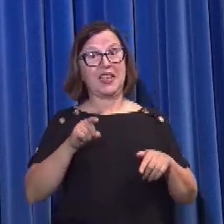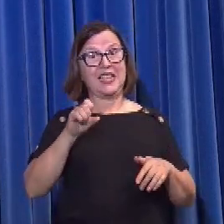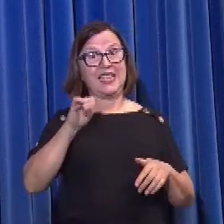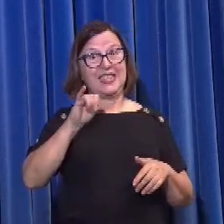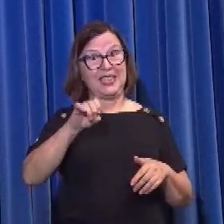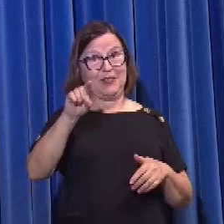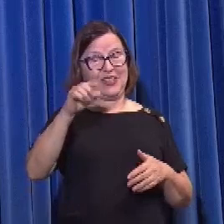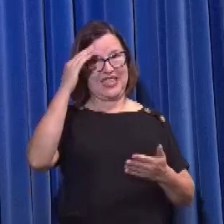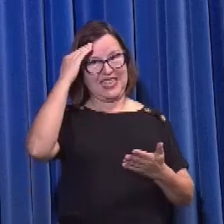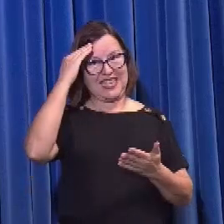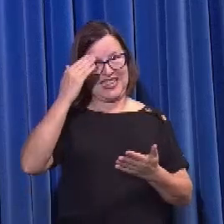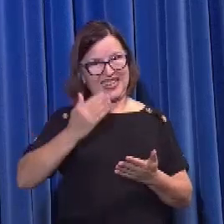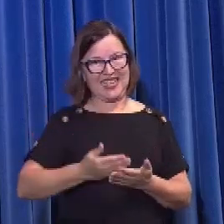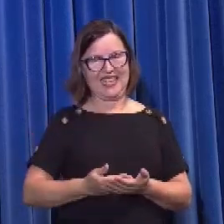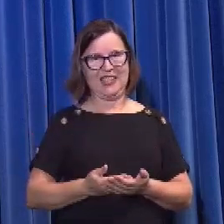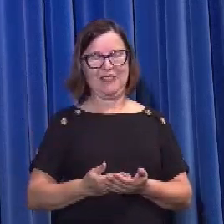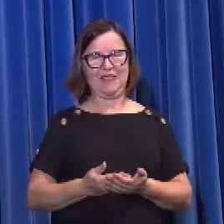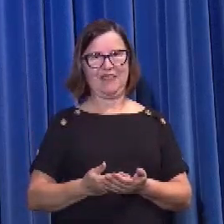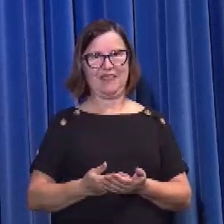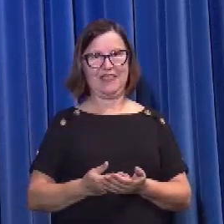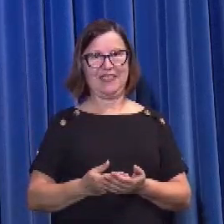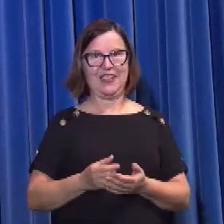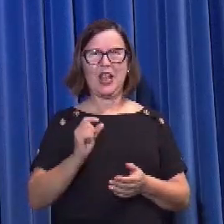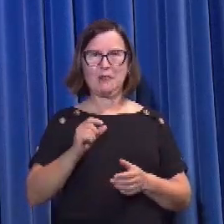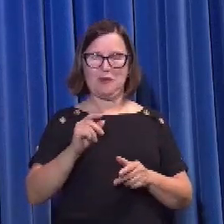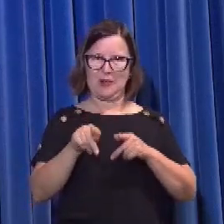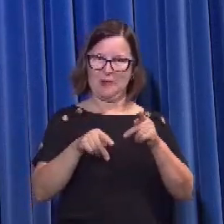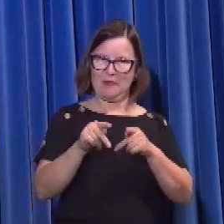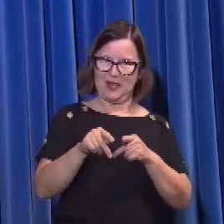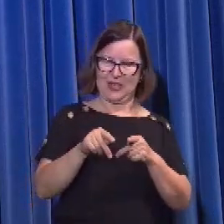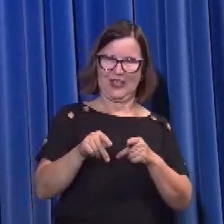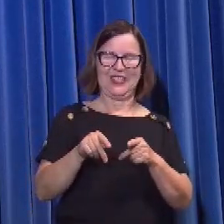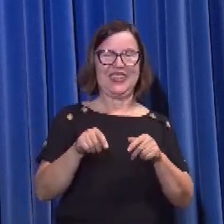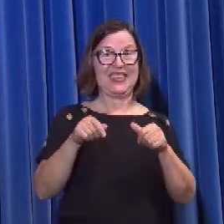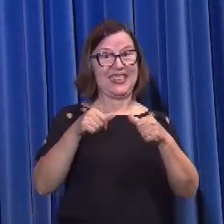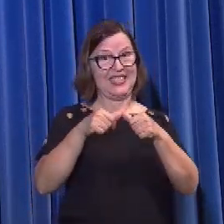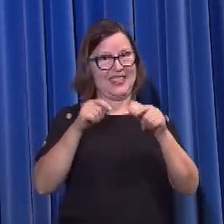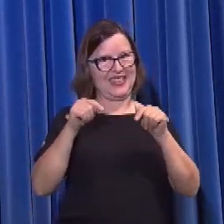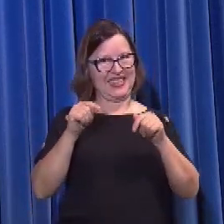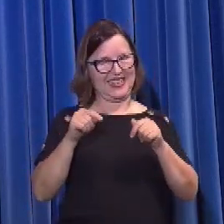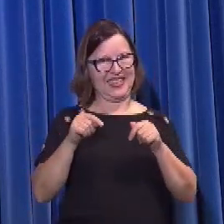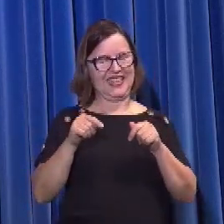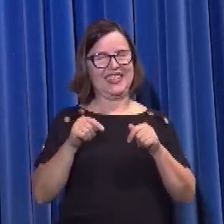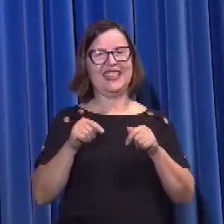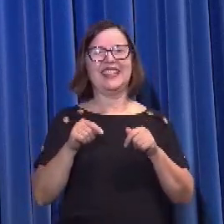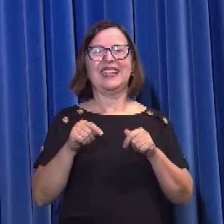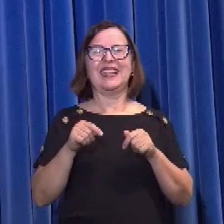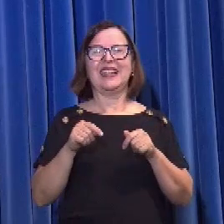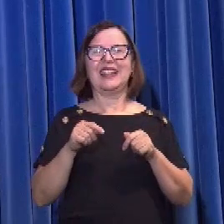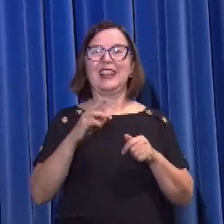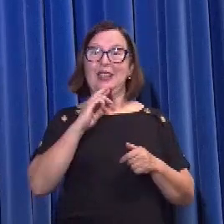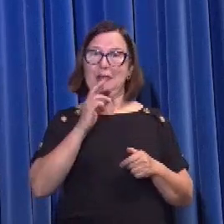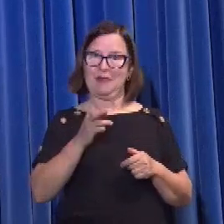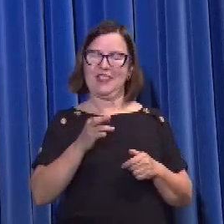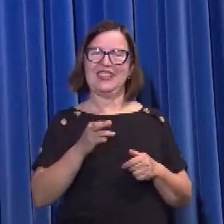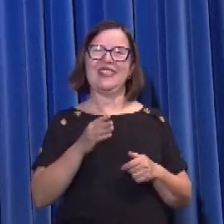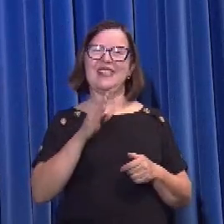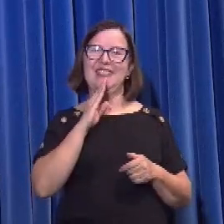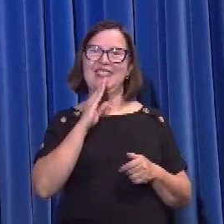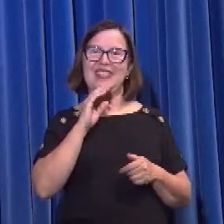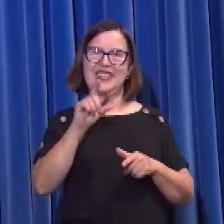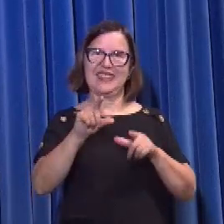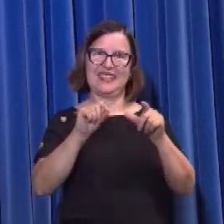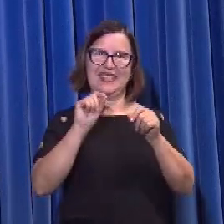disseram aqui, as poucas pessoas que estão aqui hoje responderam que sim. Foram conhecidos pelo Senhor,